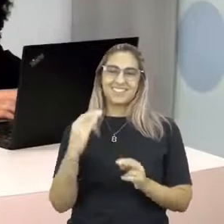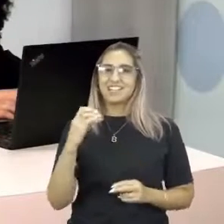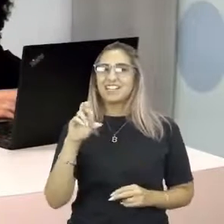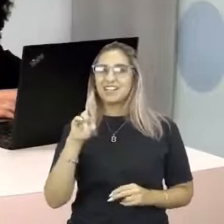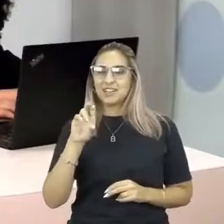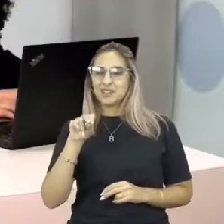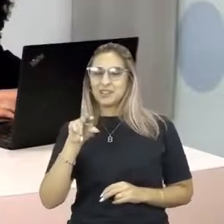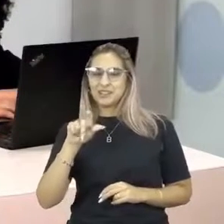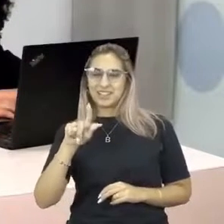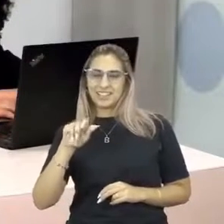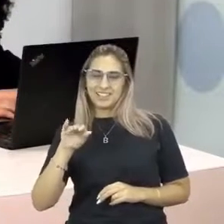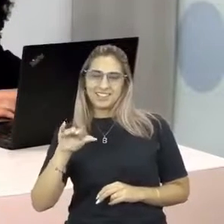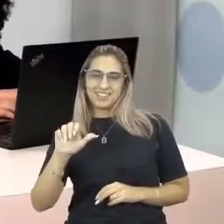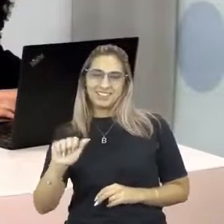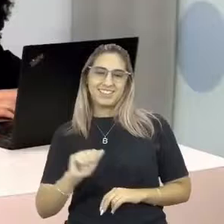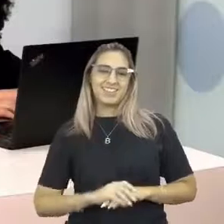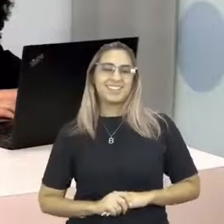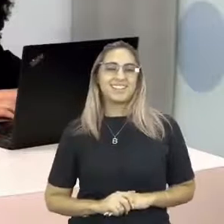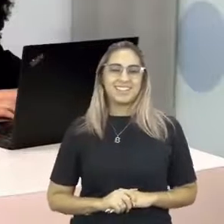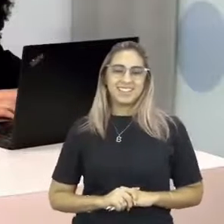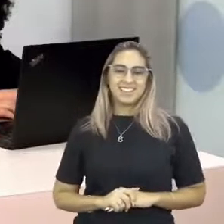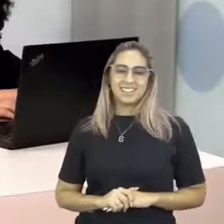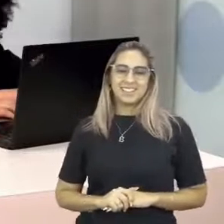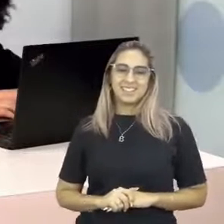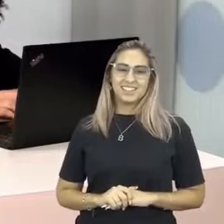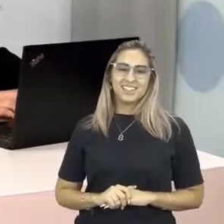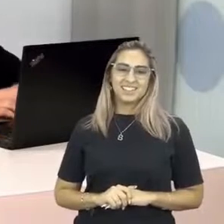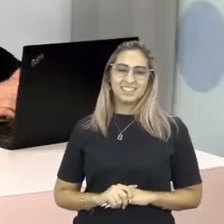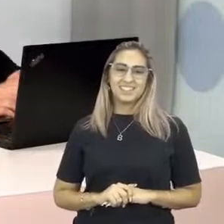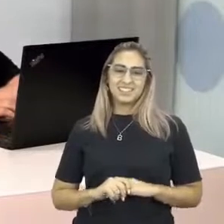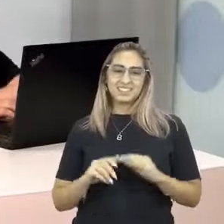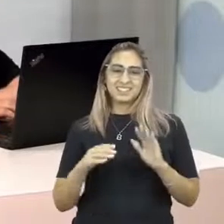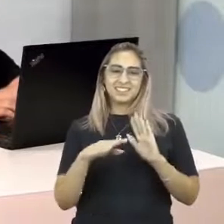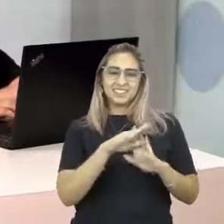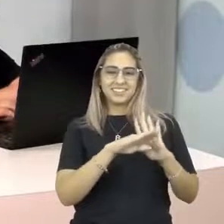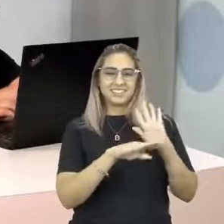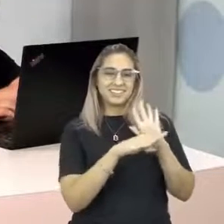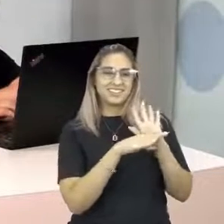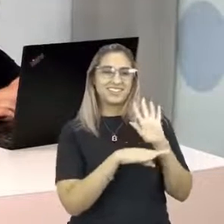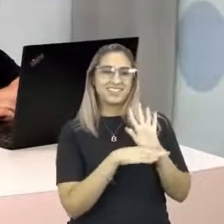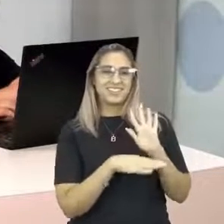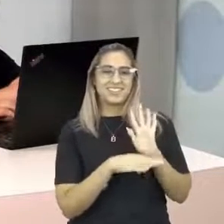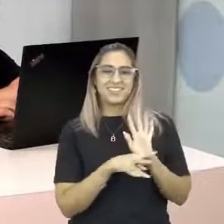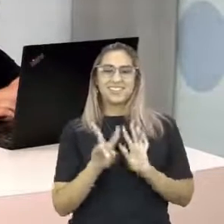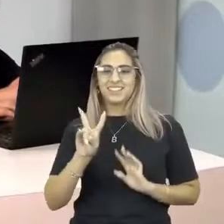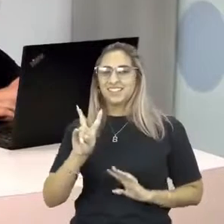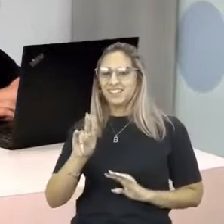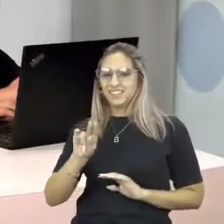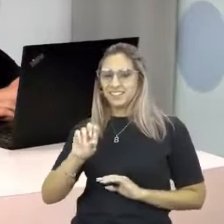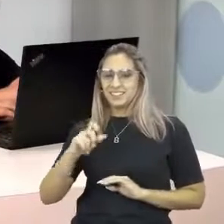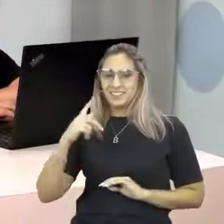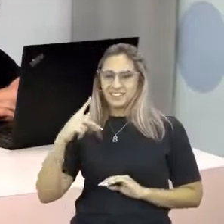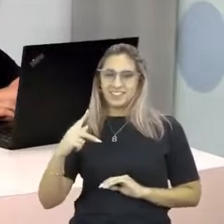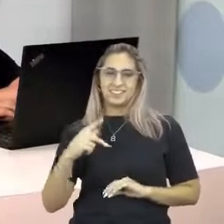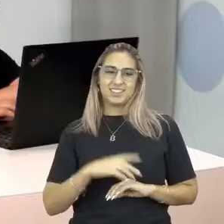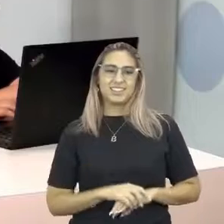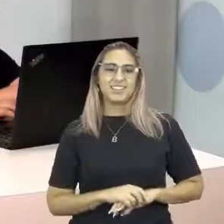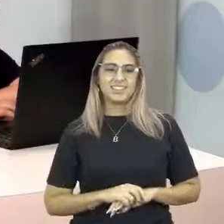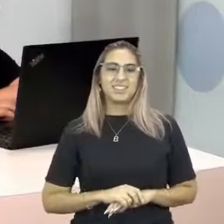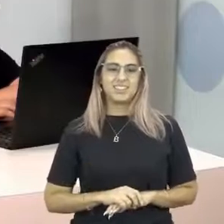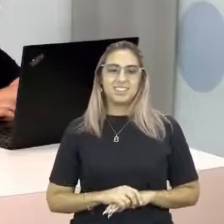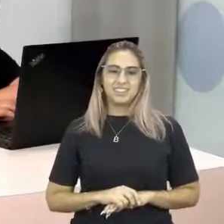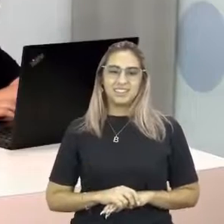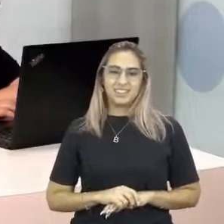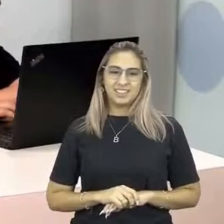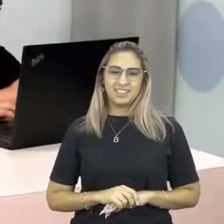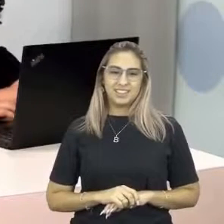cronograma da VUNESP, né? A Karina pode me corrigir se eu estiver errado. A previsão da classificação da VUNESP, a gente tem essa